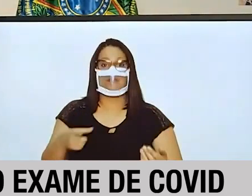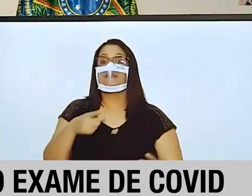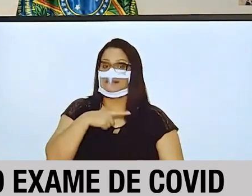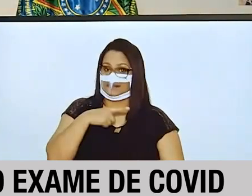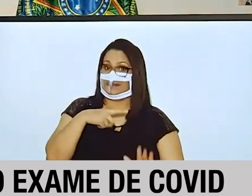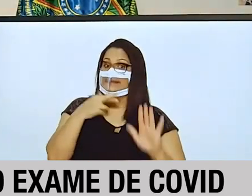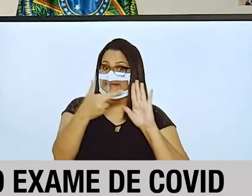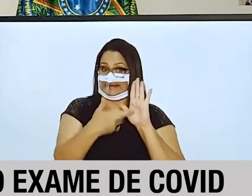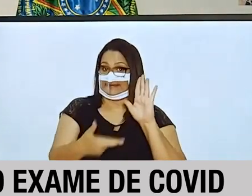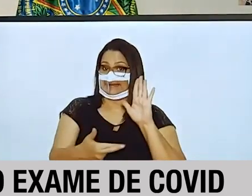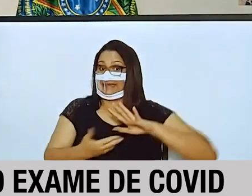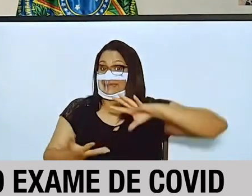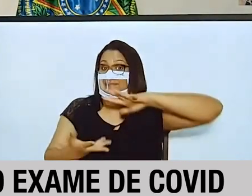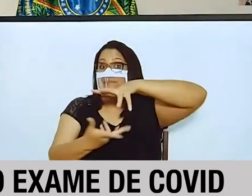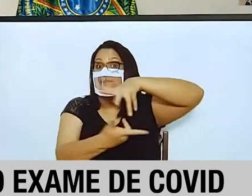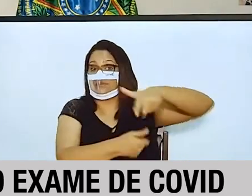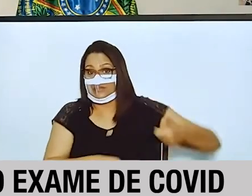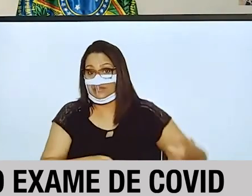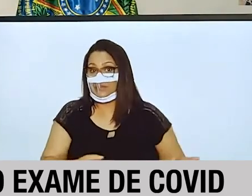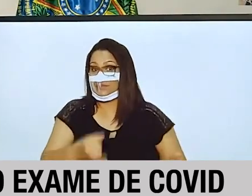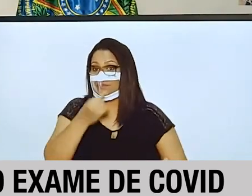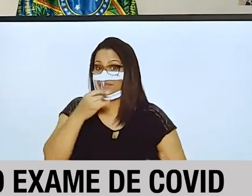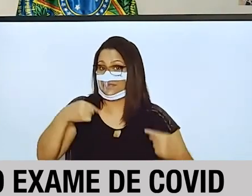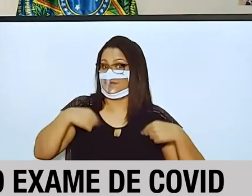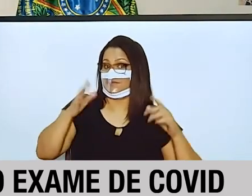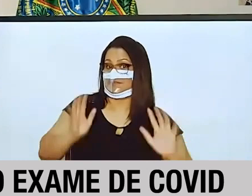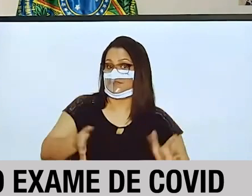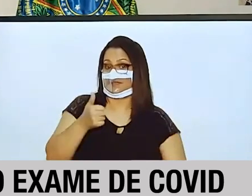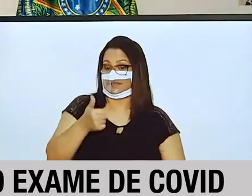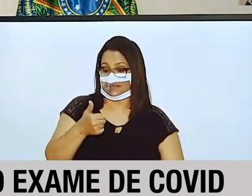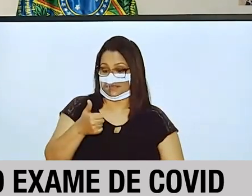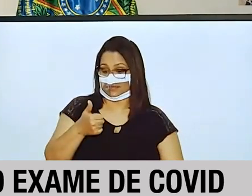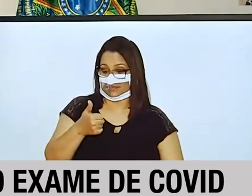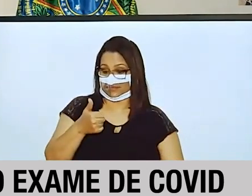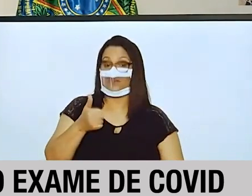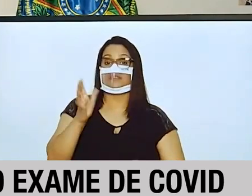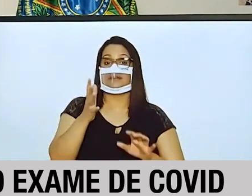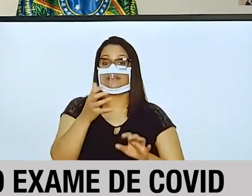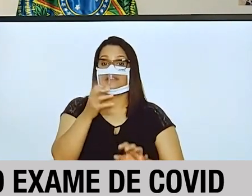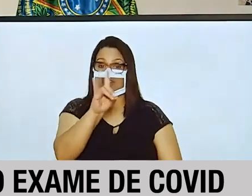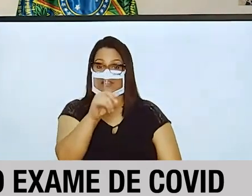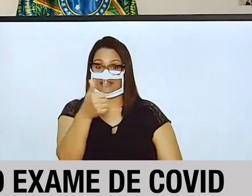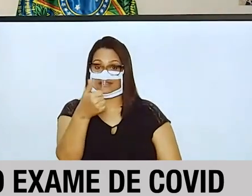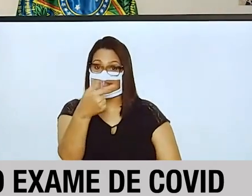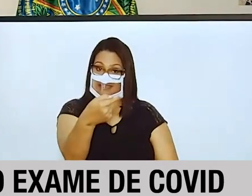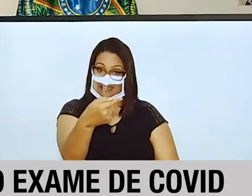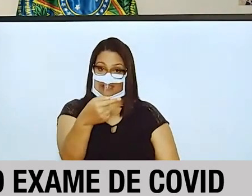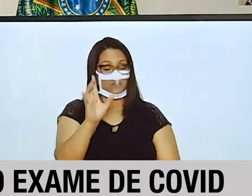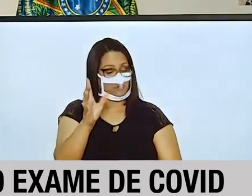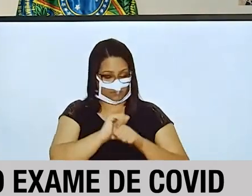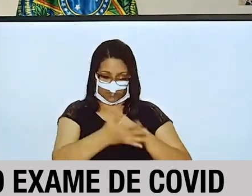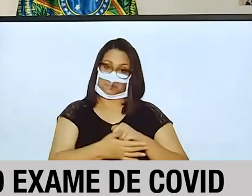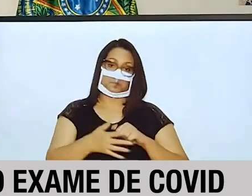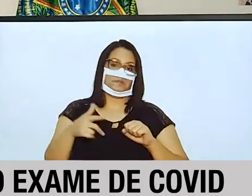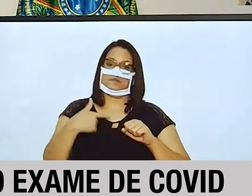confirmar. Por exemplo, depois do 14º dia, como é o caso, já estou no 17º, se não me engano, você não tramite mais. Agora, não posso, mesmo